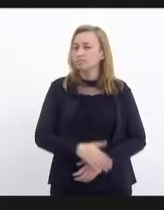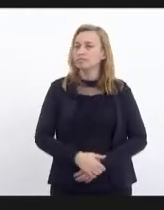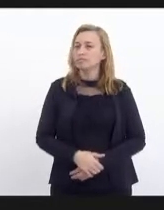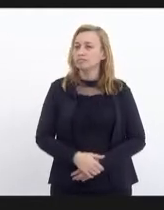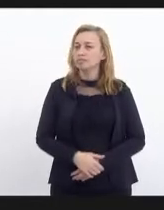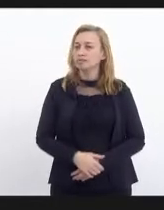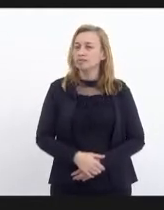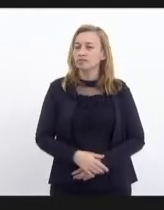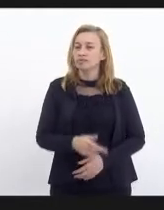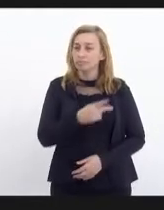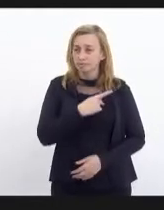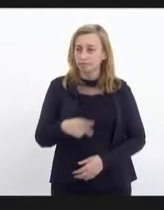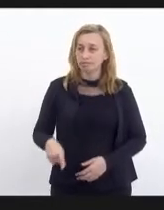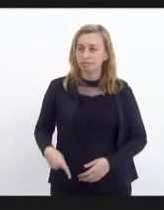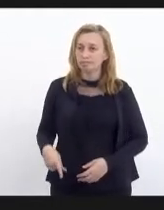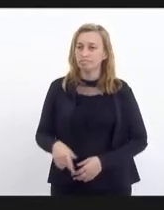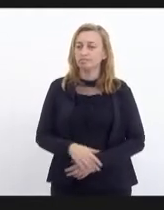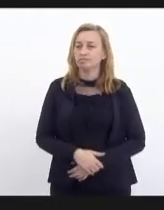Presidente.